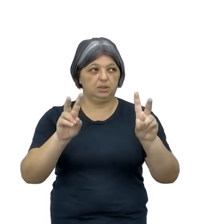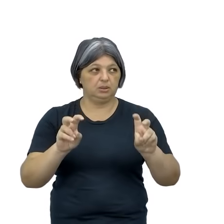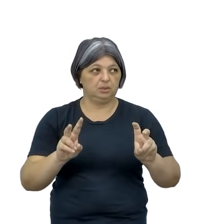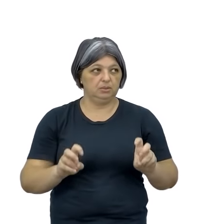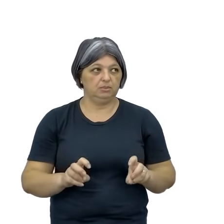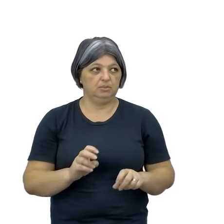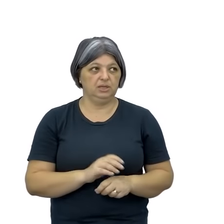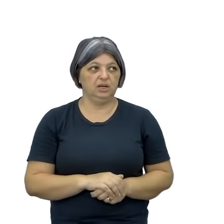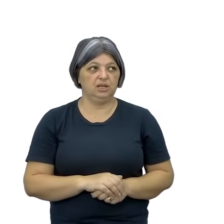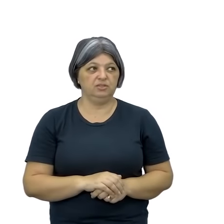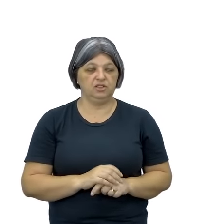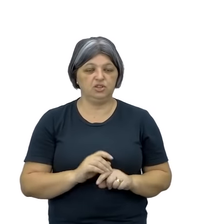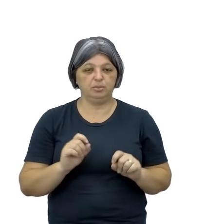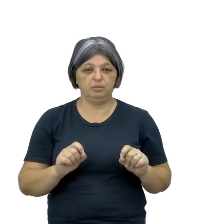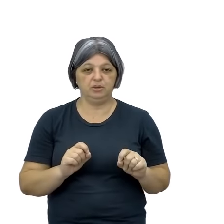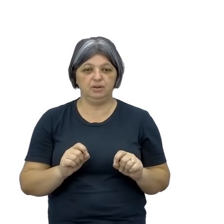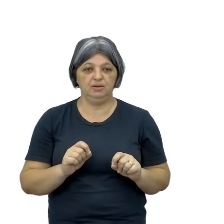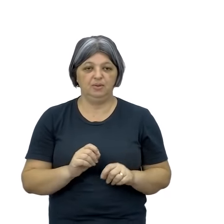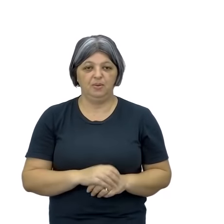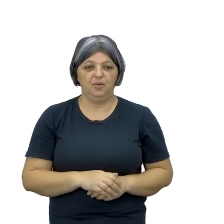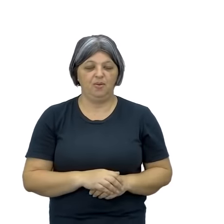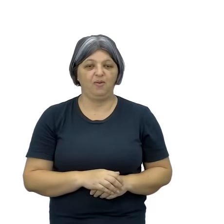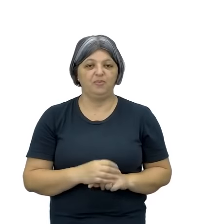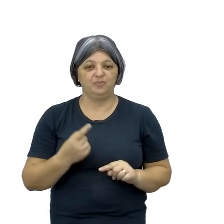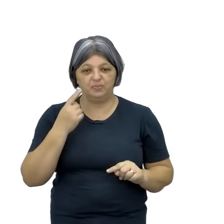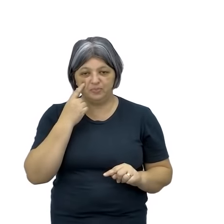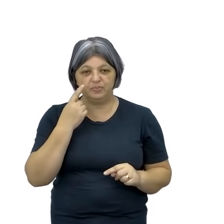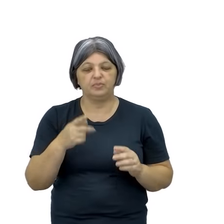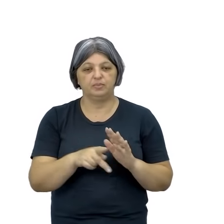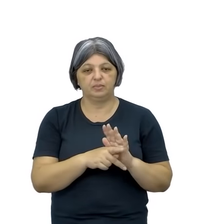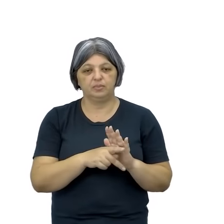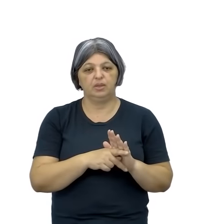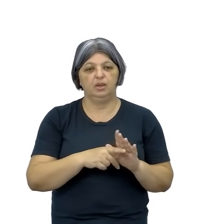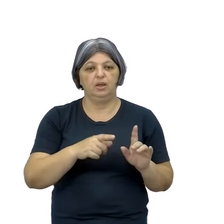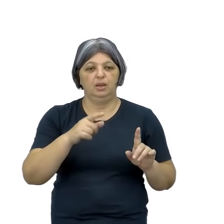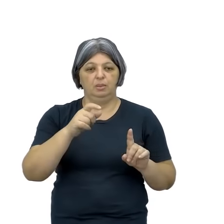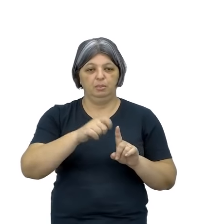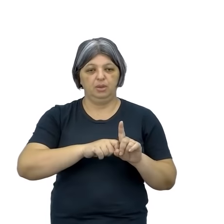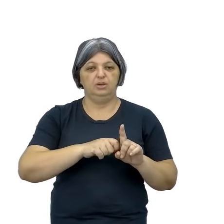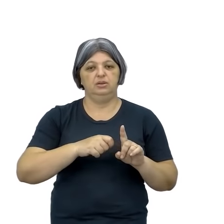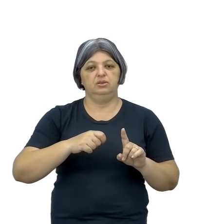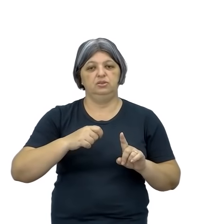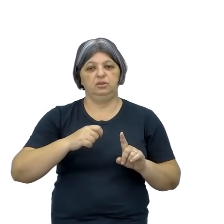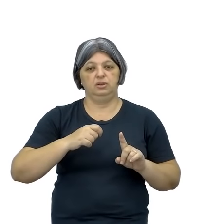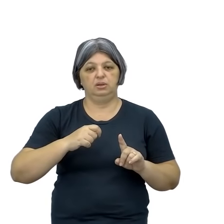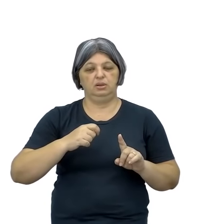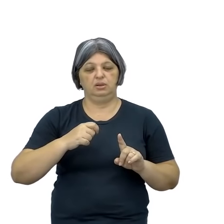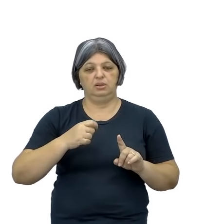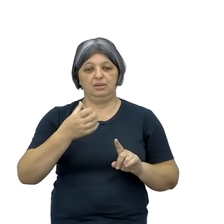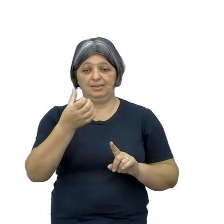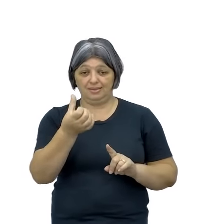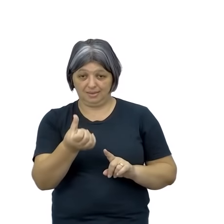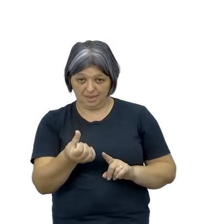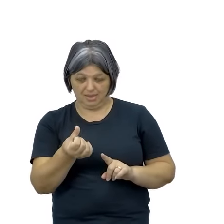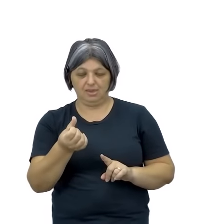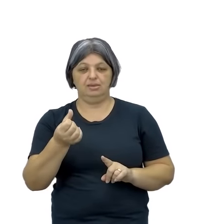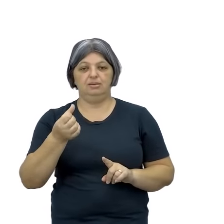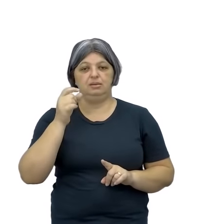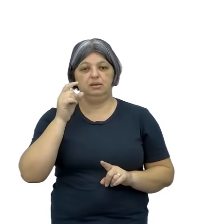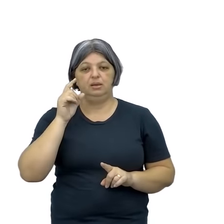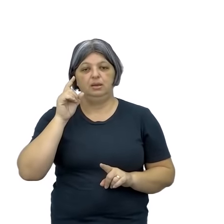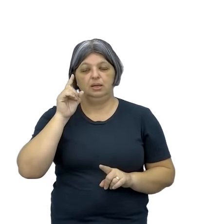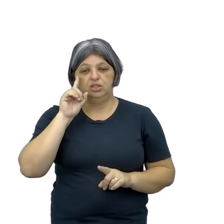a sequências de atividades também. Então, de 6 de abril a 12 de abril, um momento muito importante também na semana de estudos